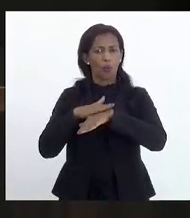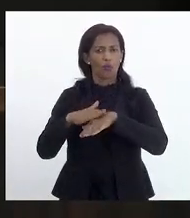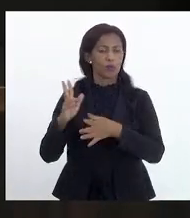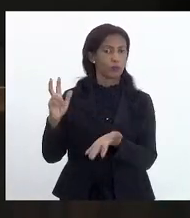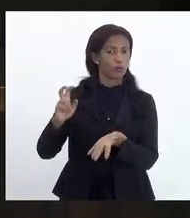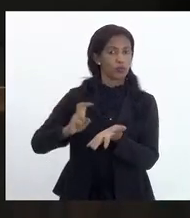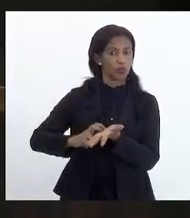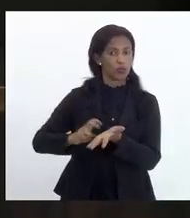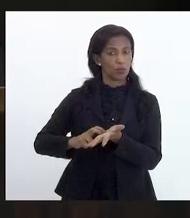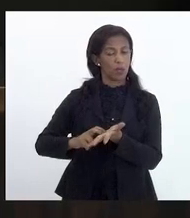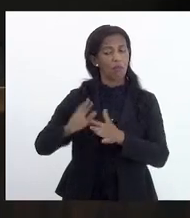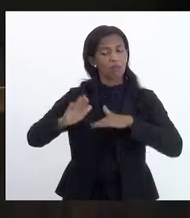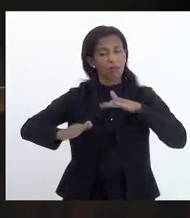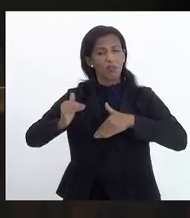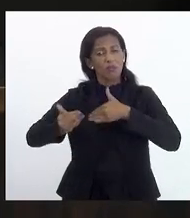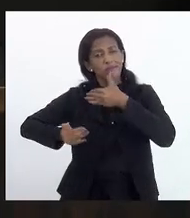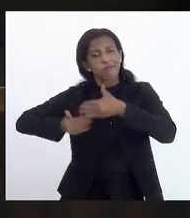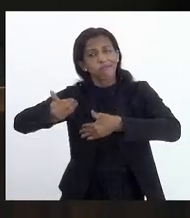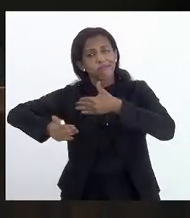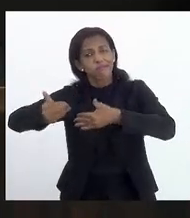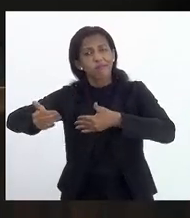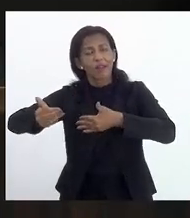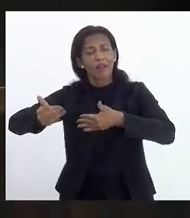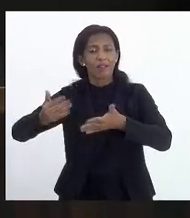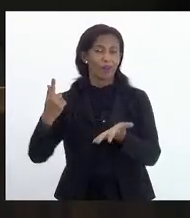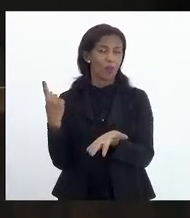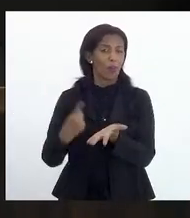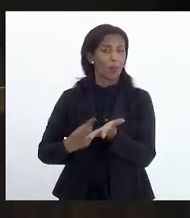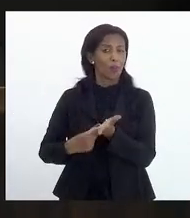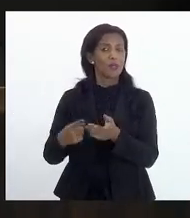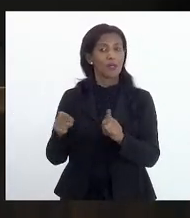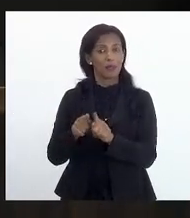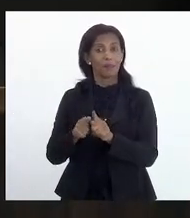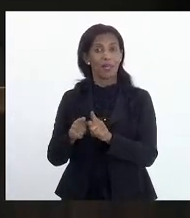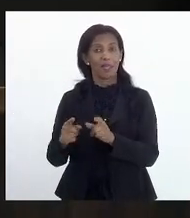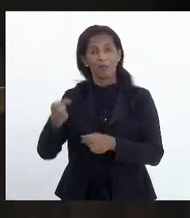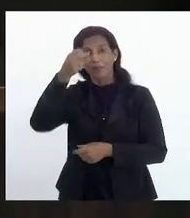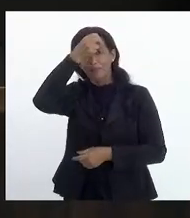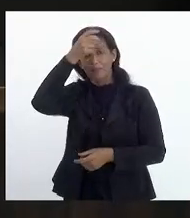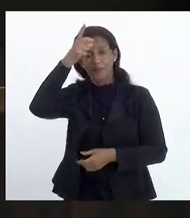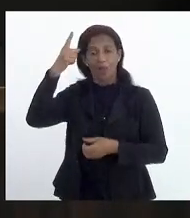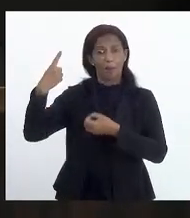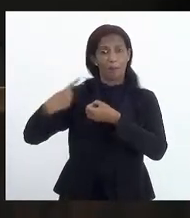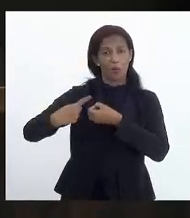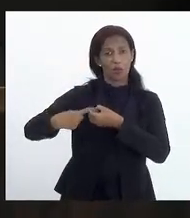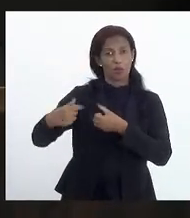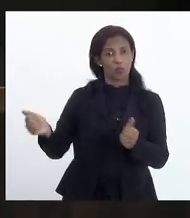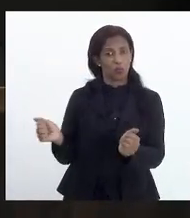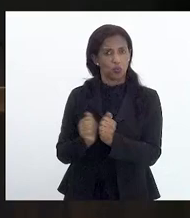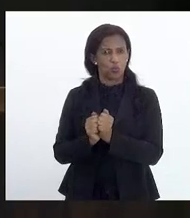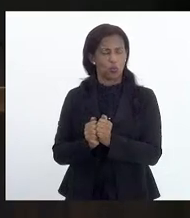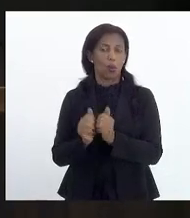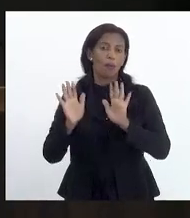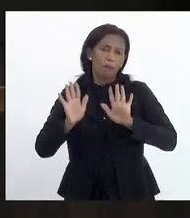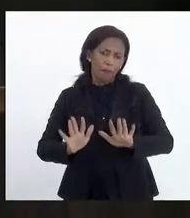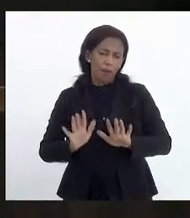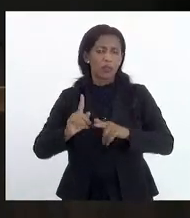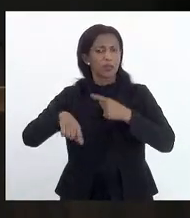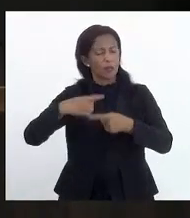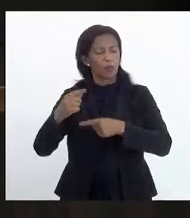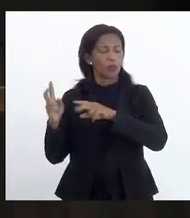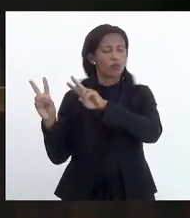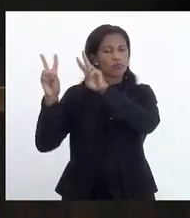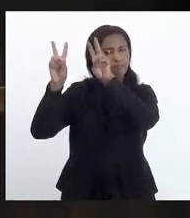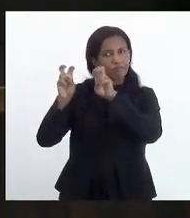talvez possa avançar um pouquinho mais, que é comprometer também o município nisso. Então, mas de hoje para amanhã vamos voltar a falar desse tema,